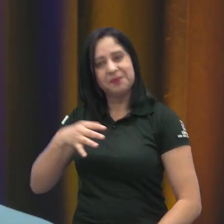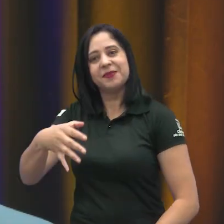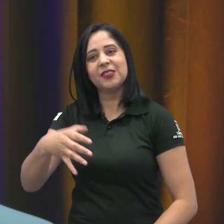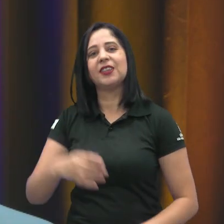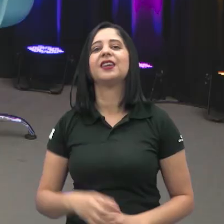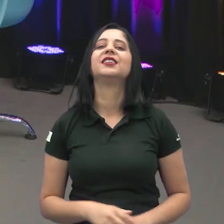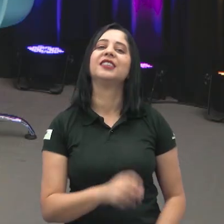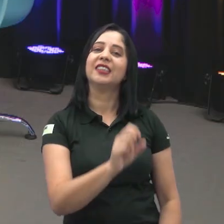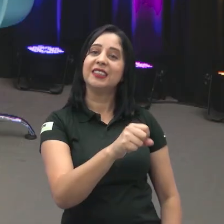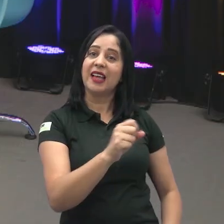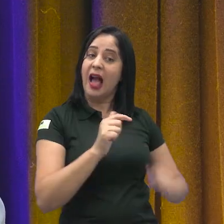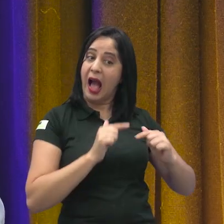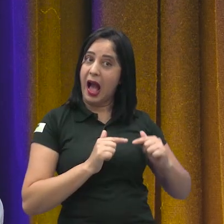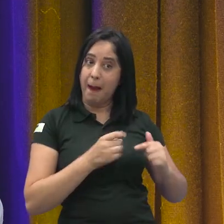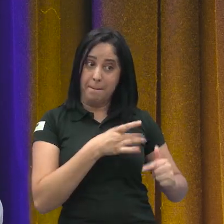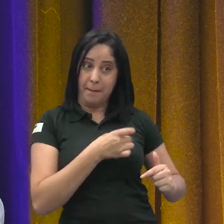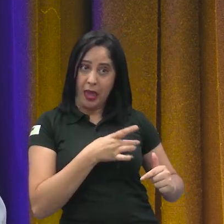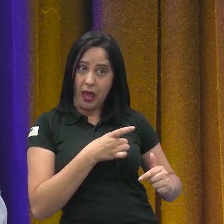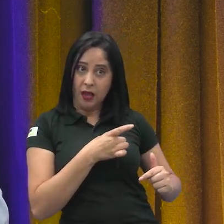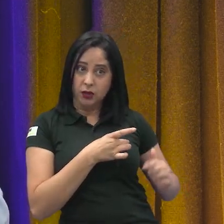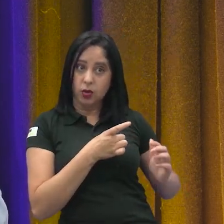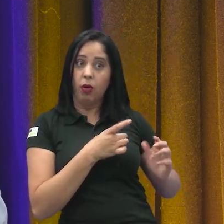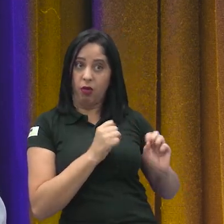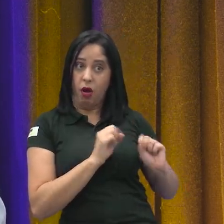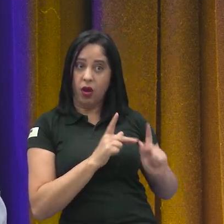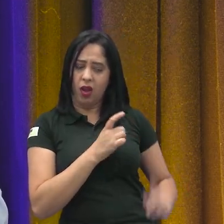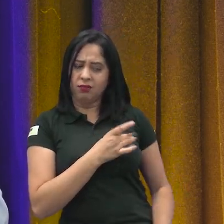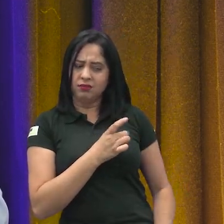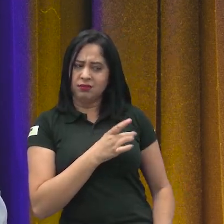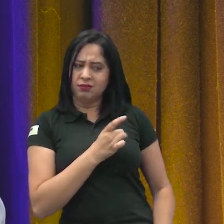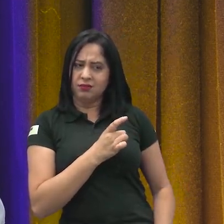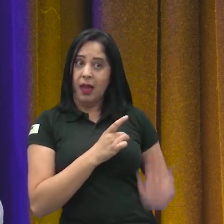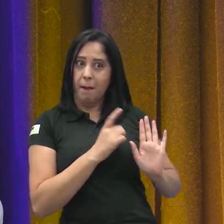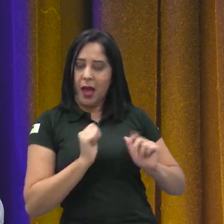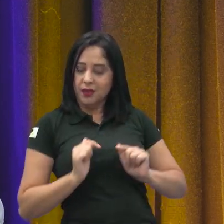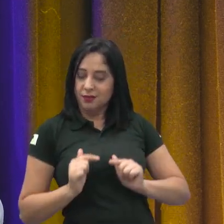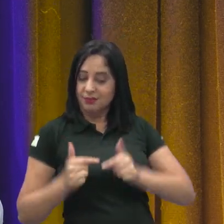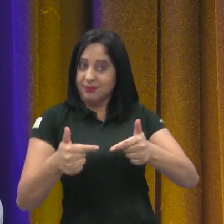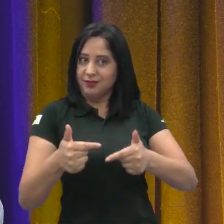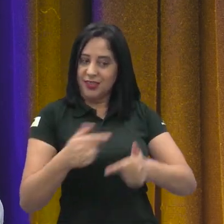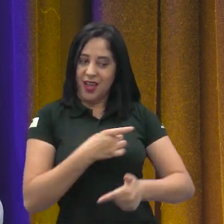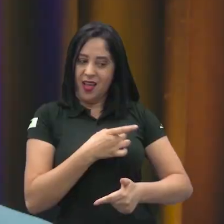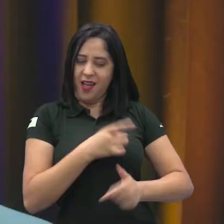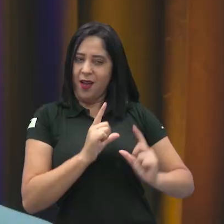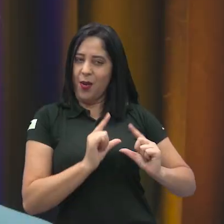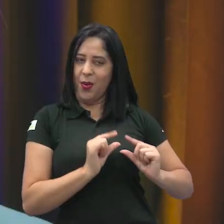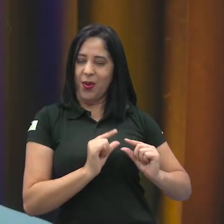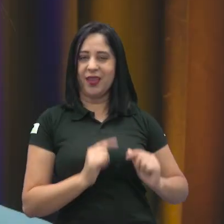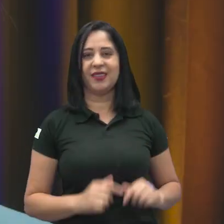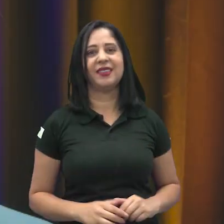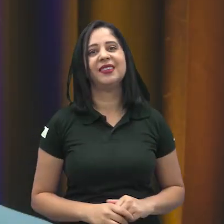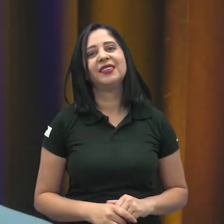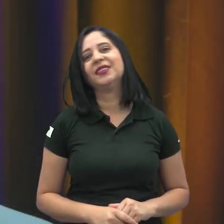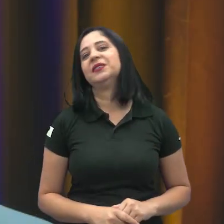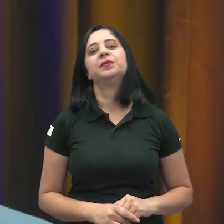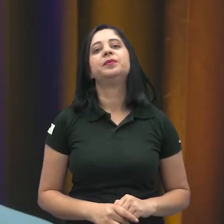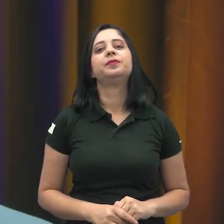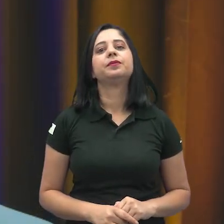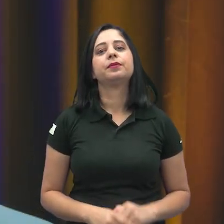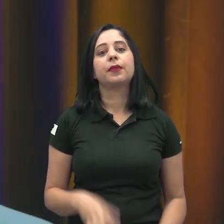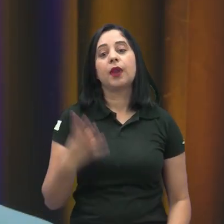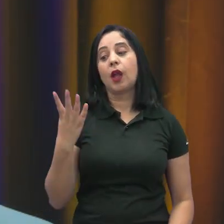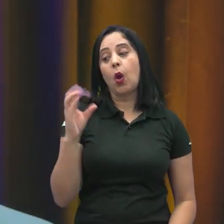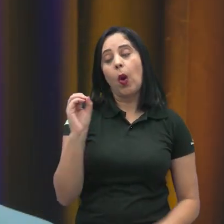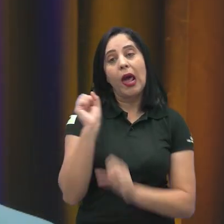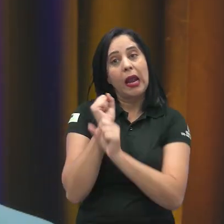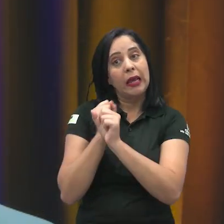nossa decisão. A decisão correta. Agir apesar do medo, porque o medo ele sempre vai acontecer e ele não pode nos paralisar. Obrigada, Rodrigo.